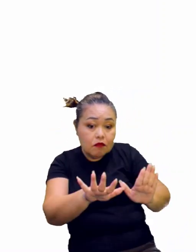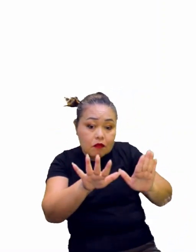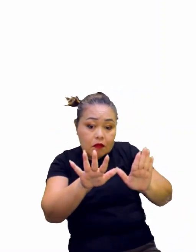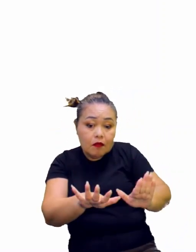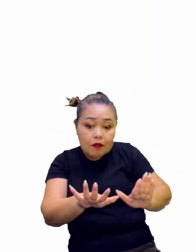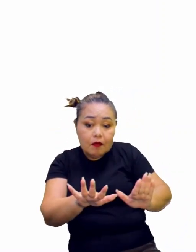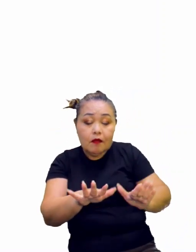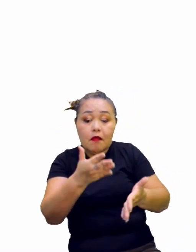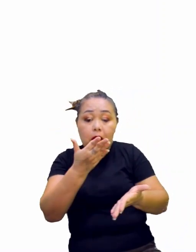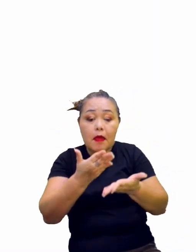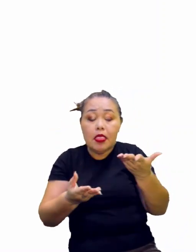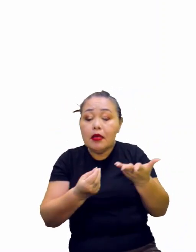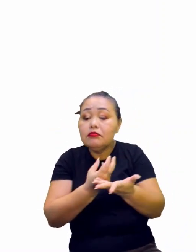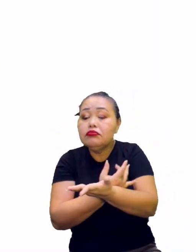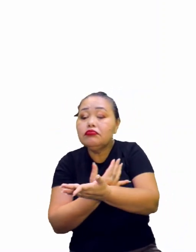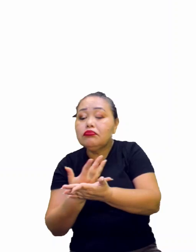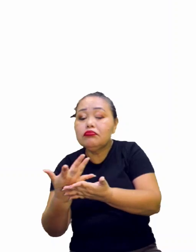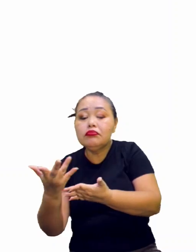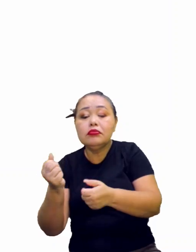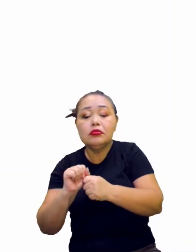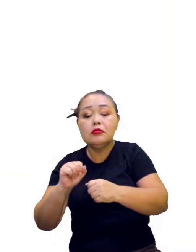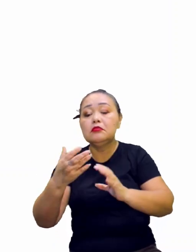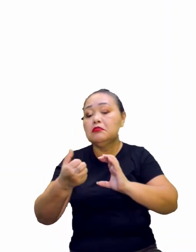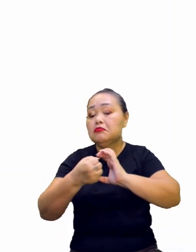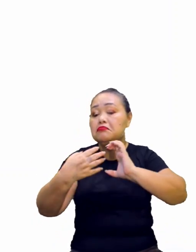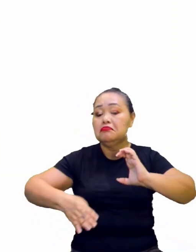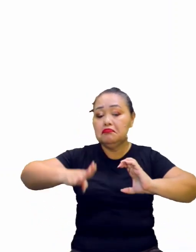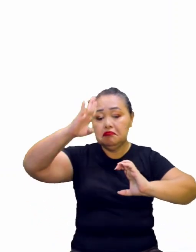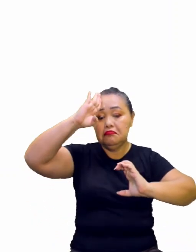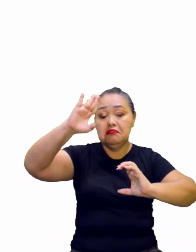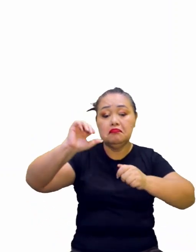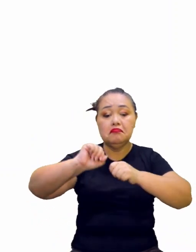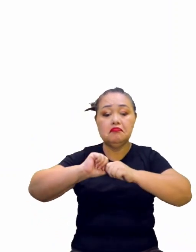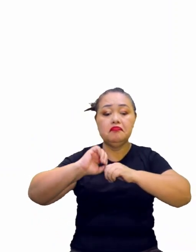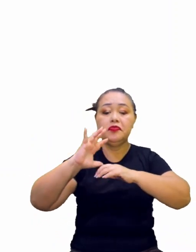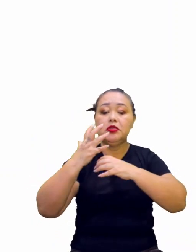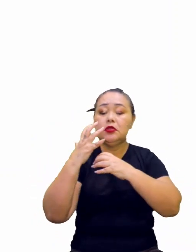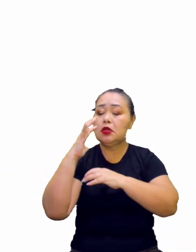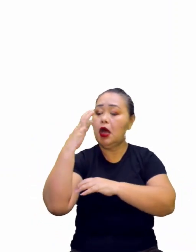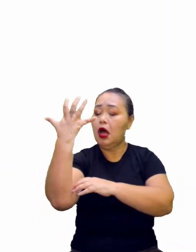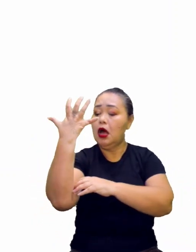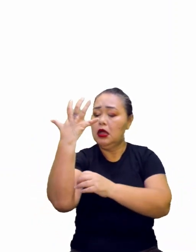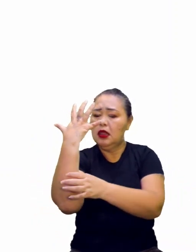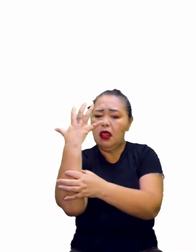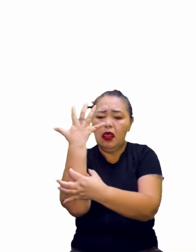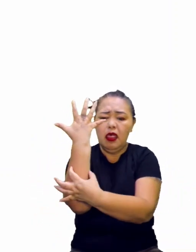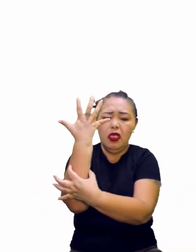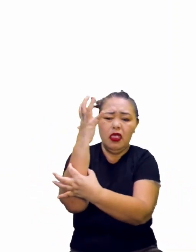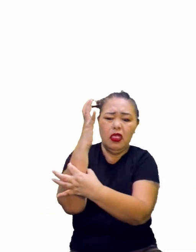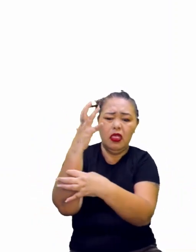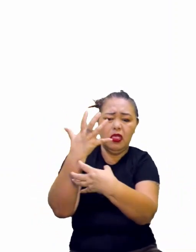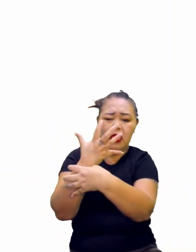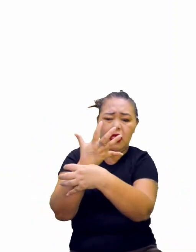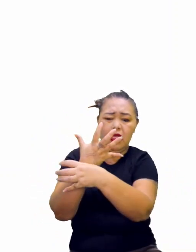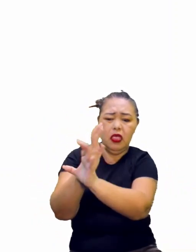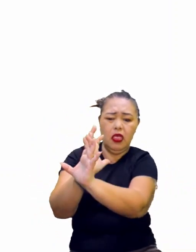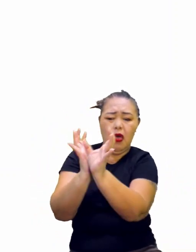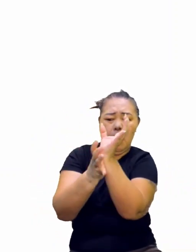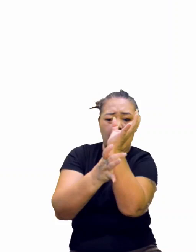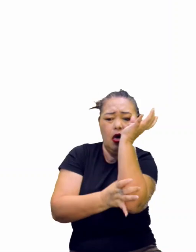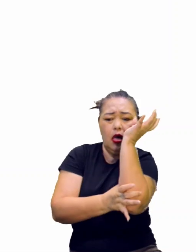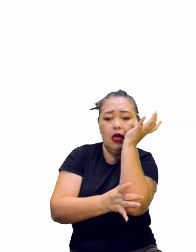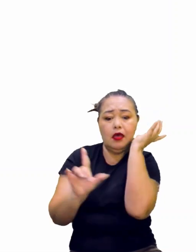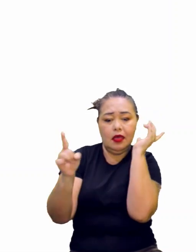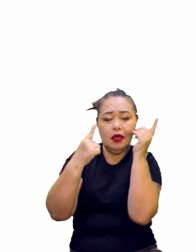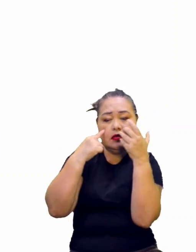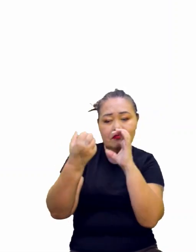da vegetação. A principal característica da vegetação dessa região são árvores de troncos retorcidos e cascos grossos. Então, esses